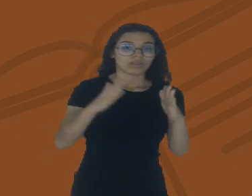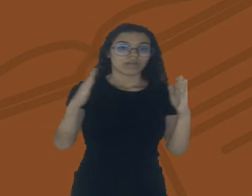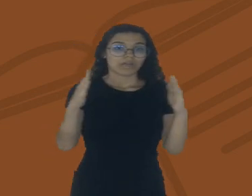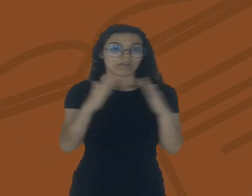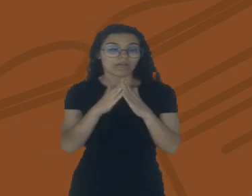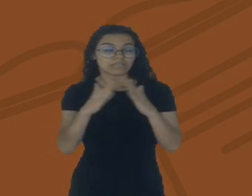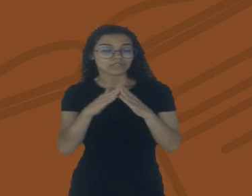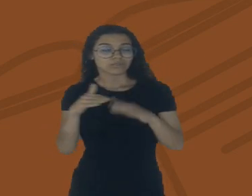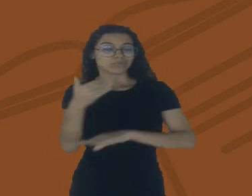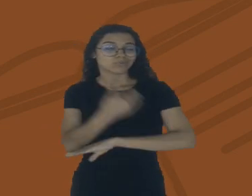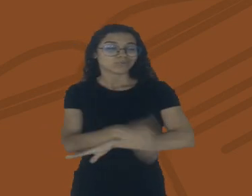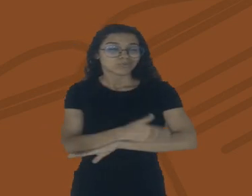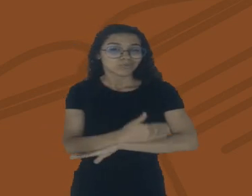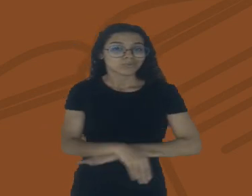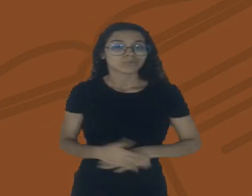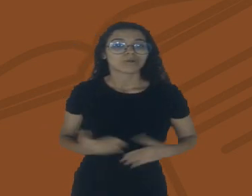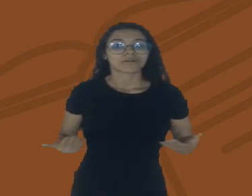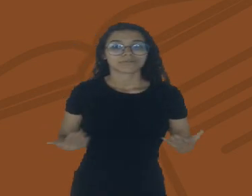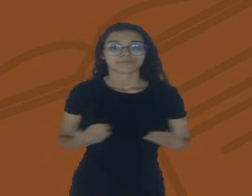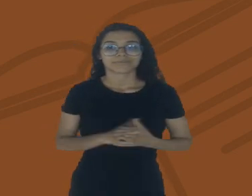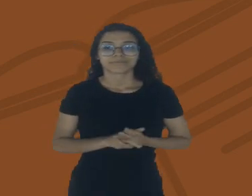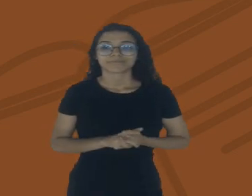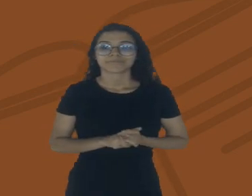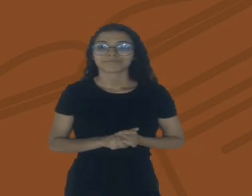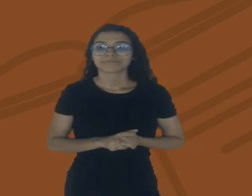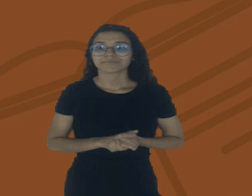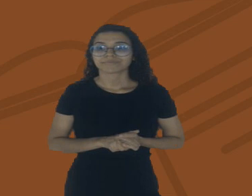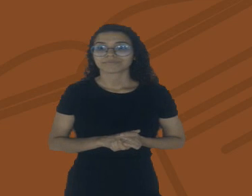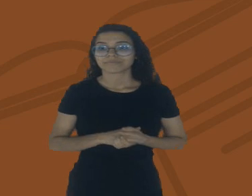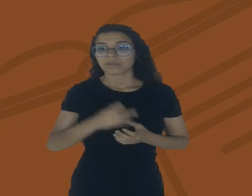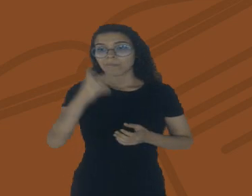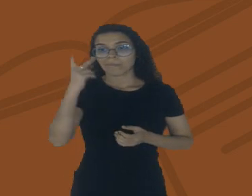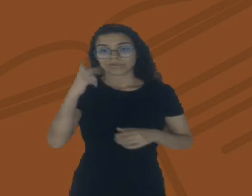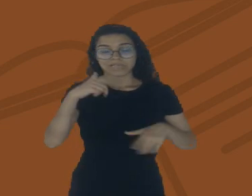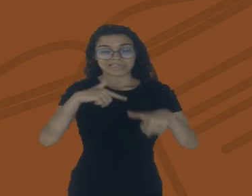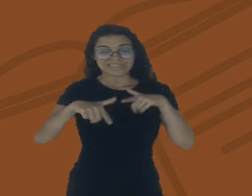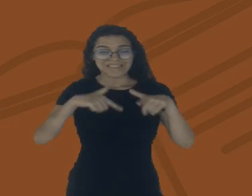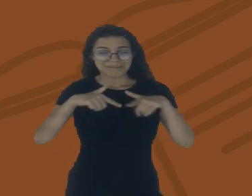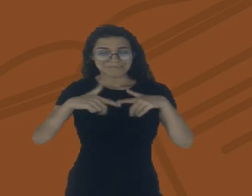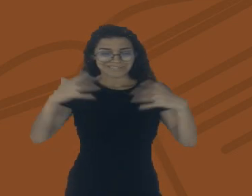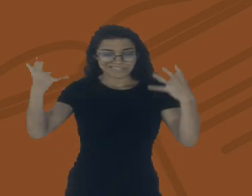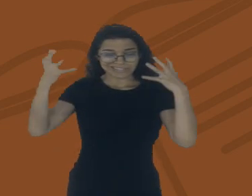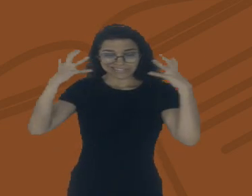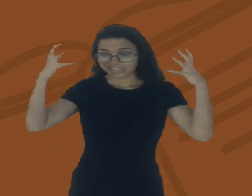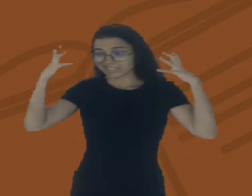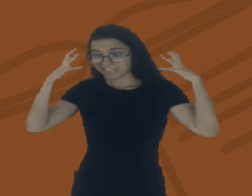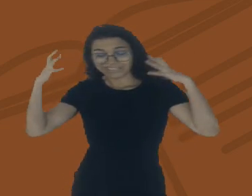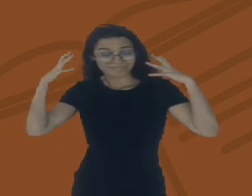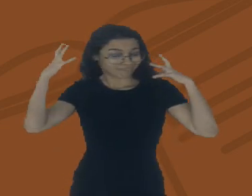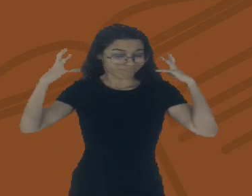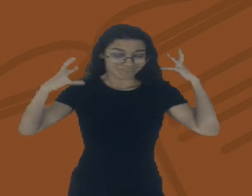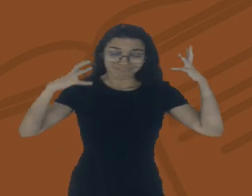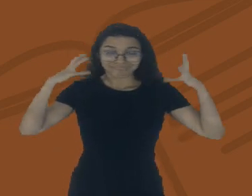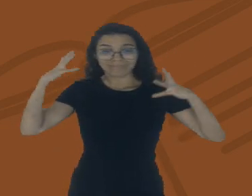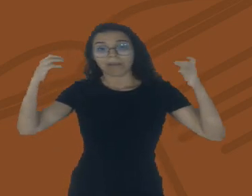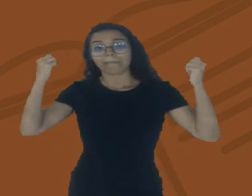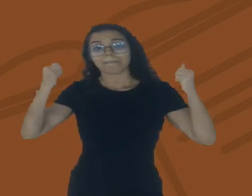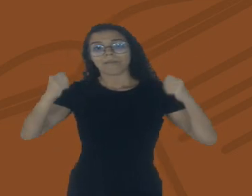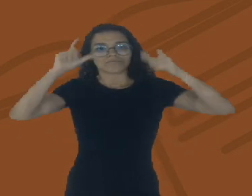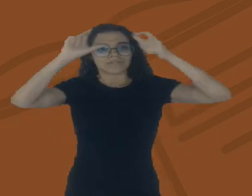na rua, né? Então, as pessoas que trabalham sob pressão podem apresentar, por exemplo,